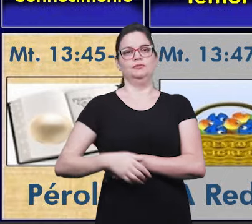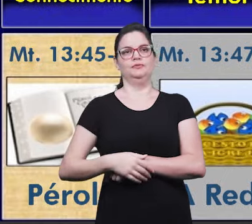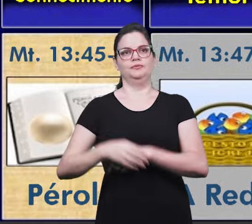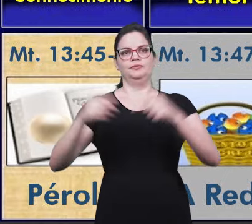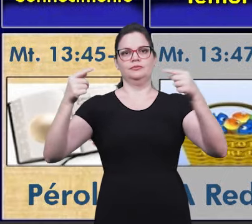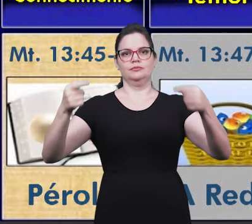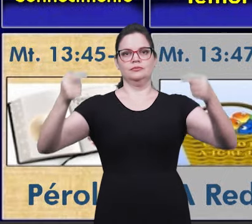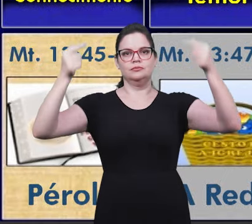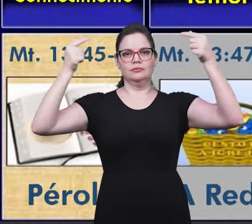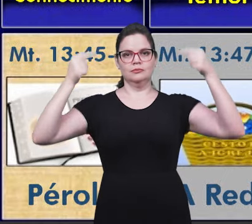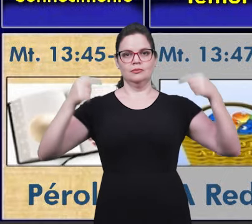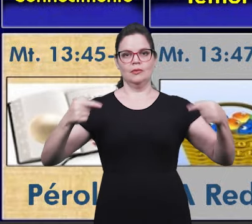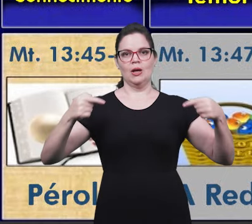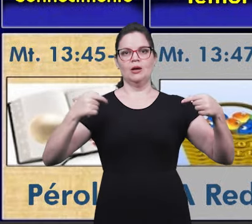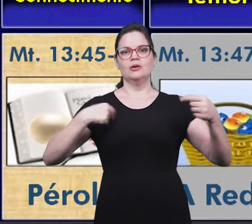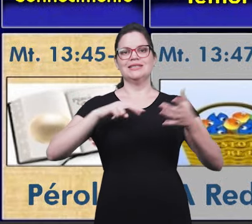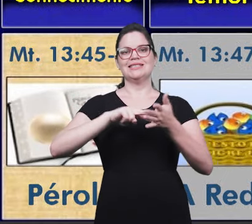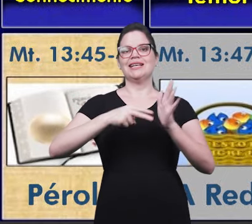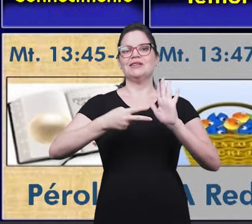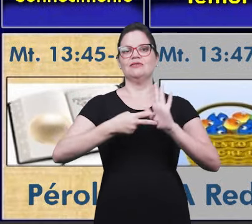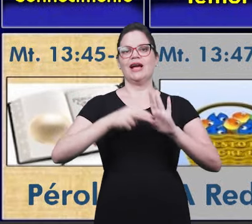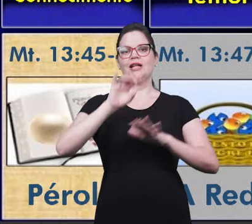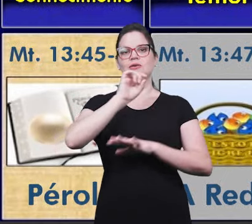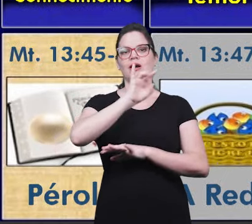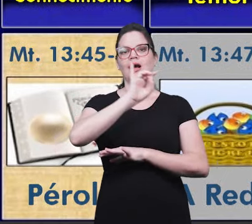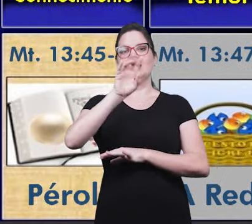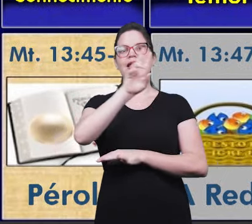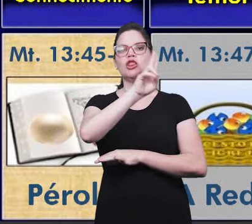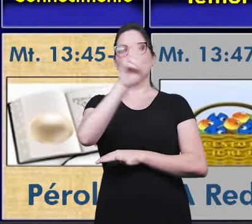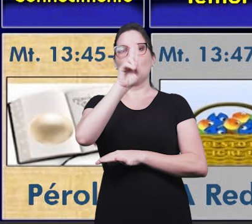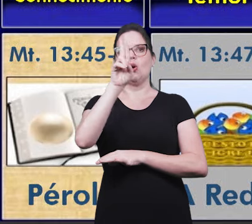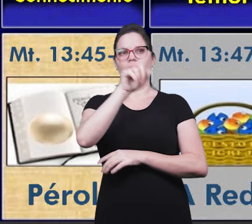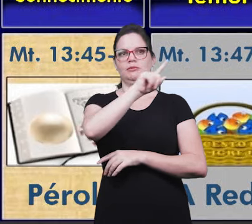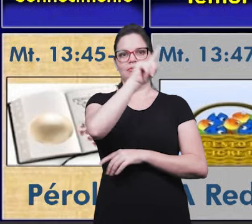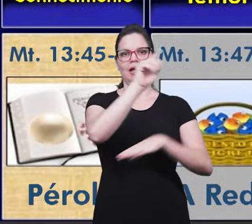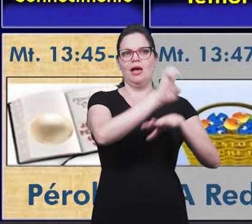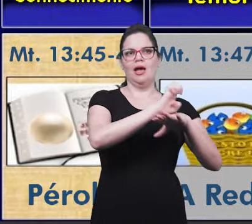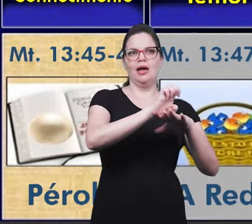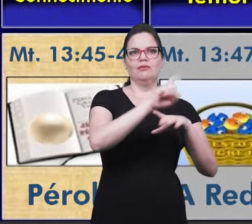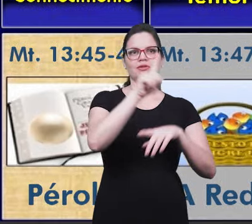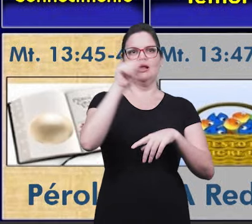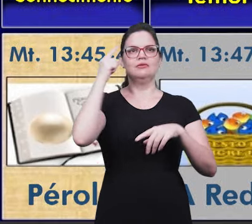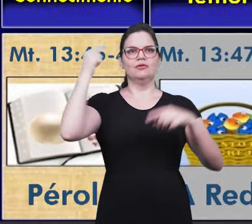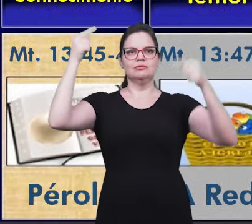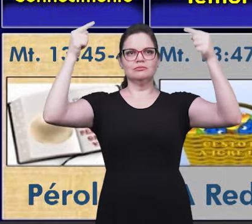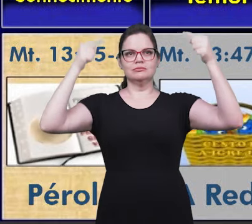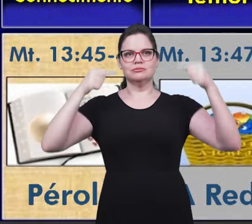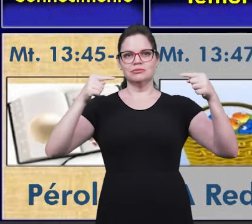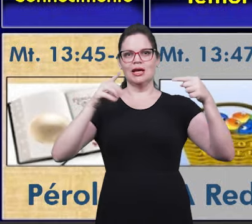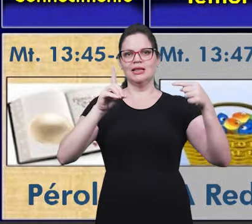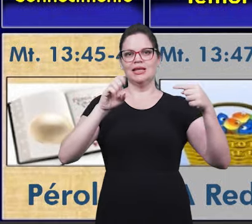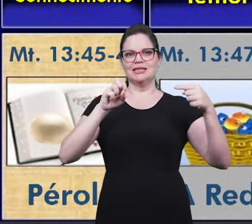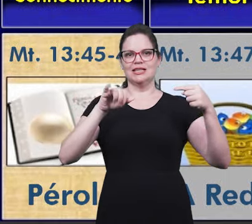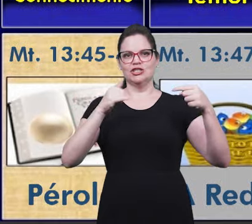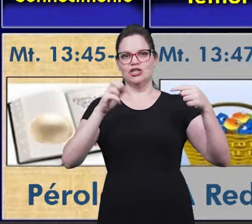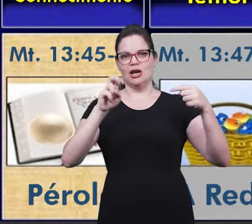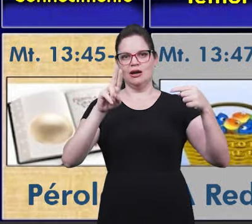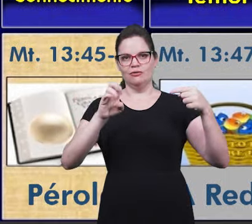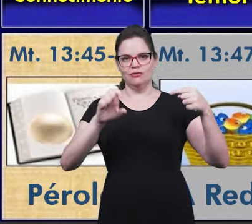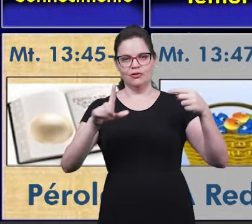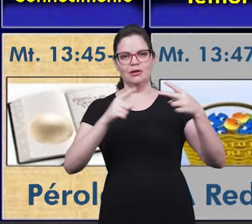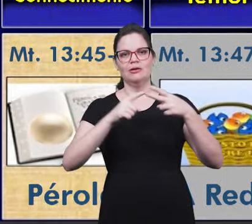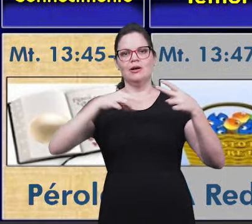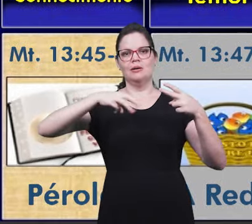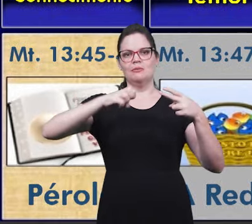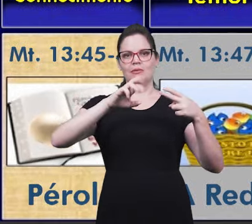temos o significado de cada nome: desejável, mirra, casamento pervertido, que está ligado a essas